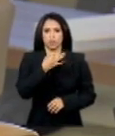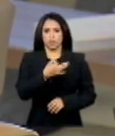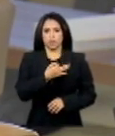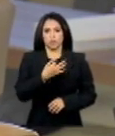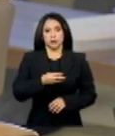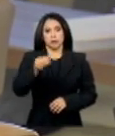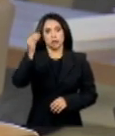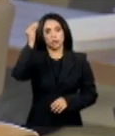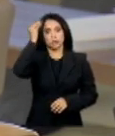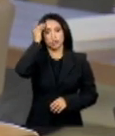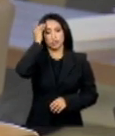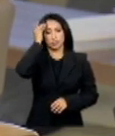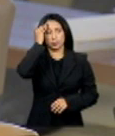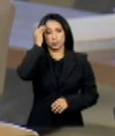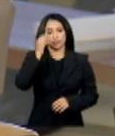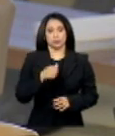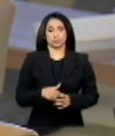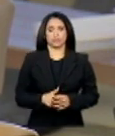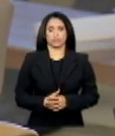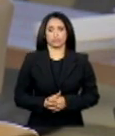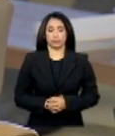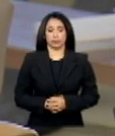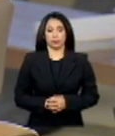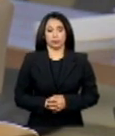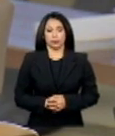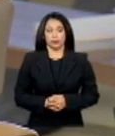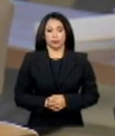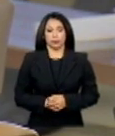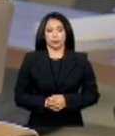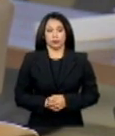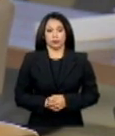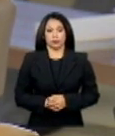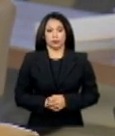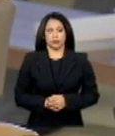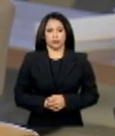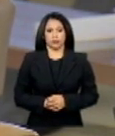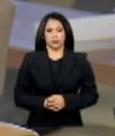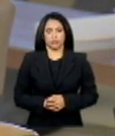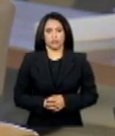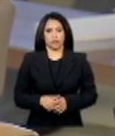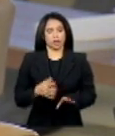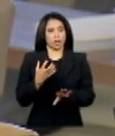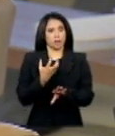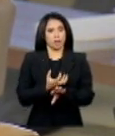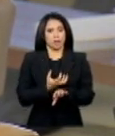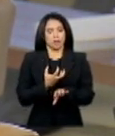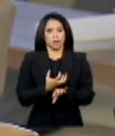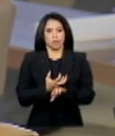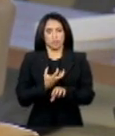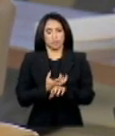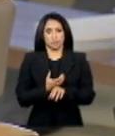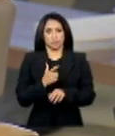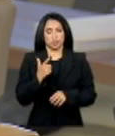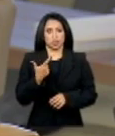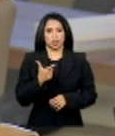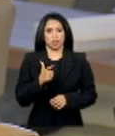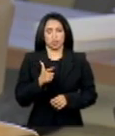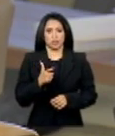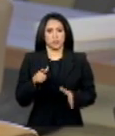é a matéria não está na competência privativa da união